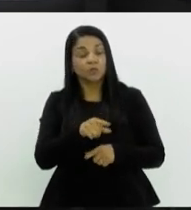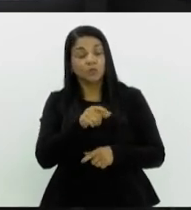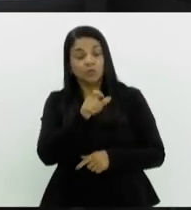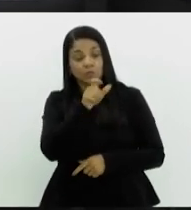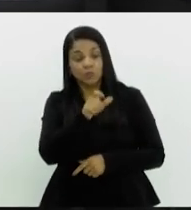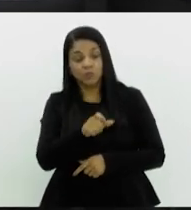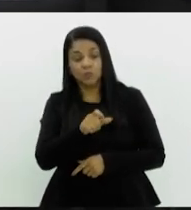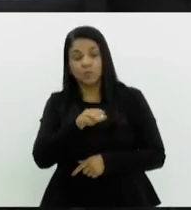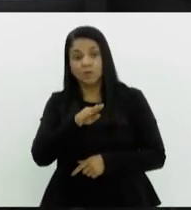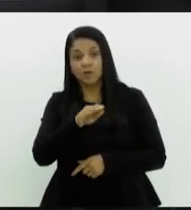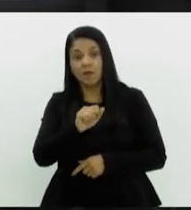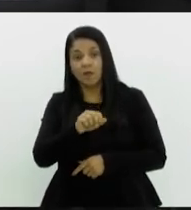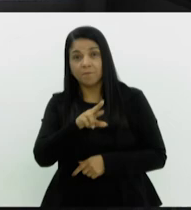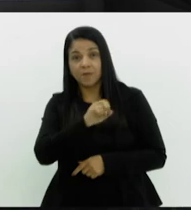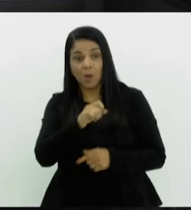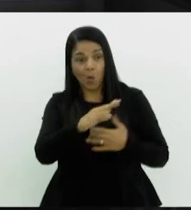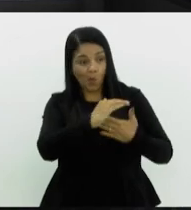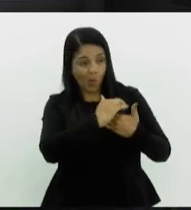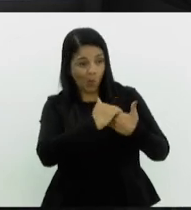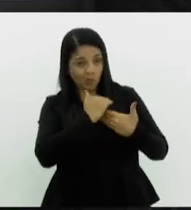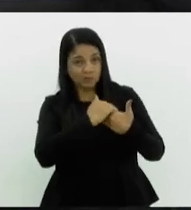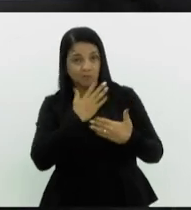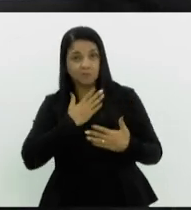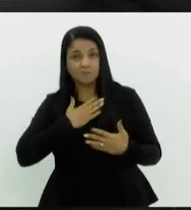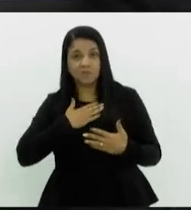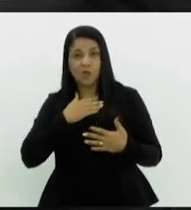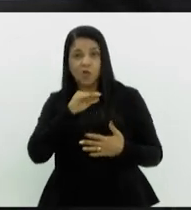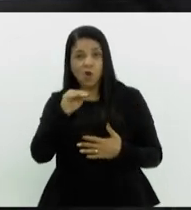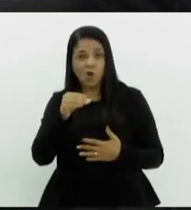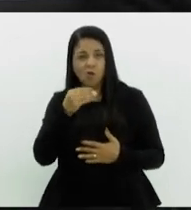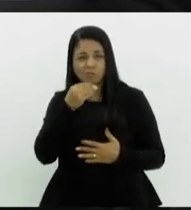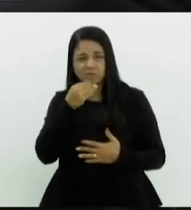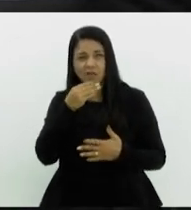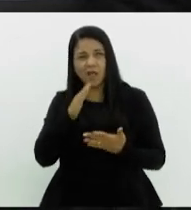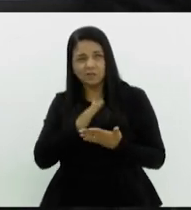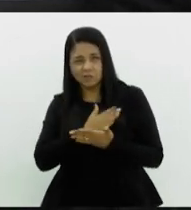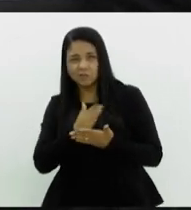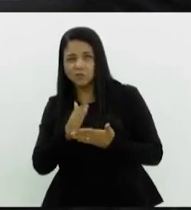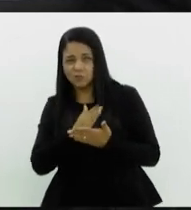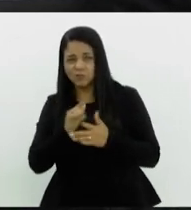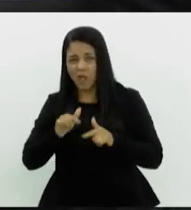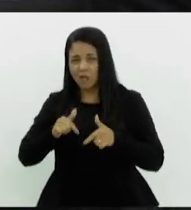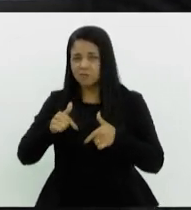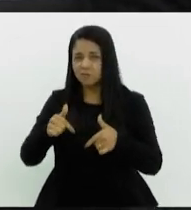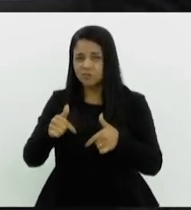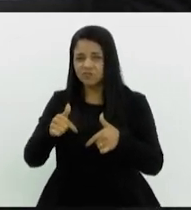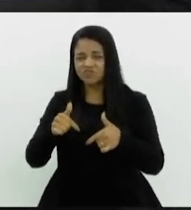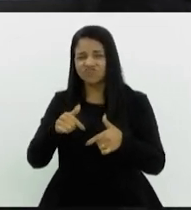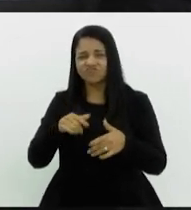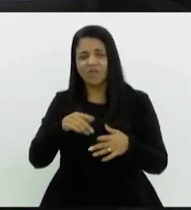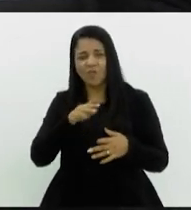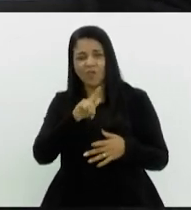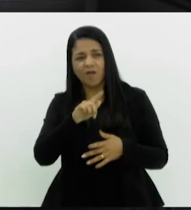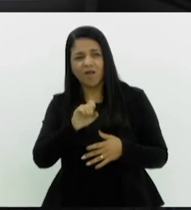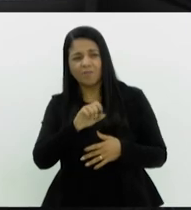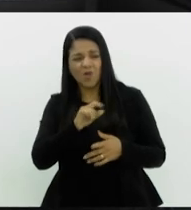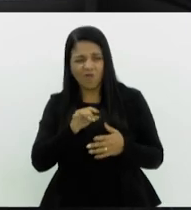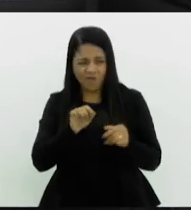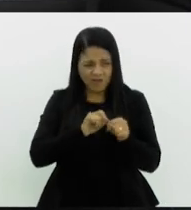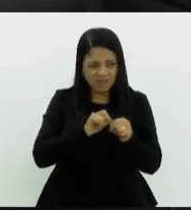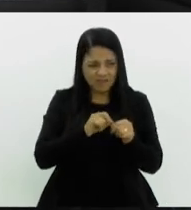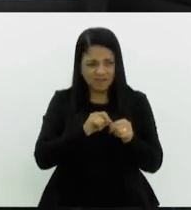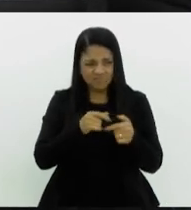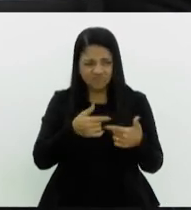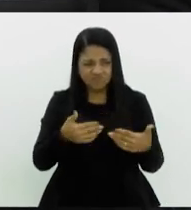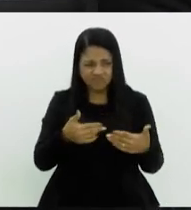me dá conselhos. Já teve oportunidades que eu quis algumas atitudes. Gabriel, vamos fazer assim. E o Gabriel,